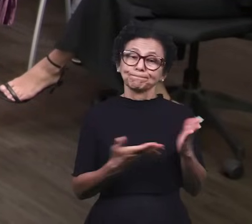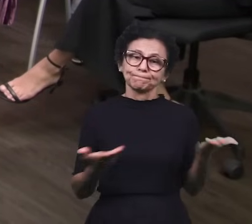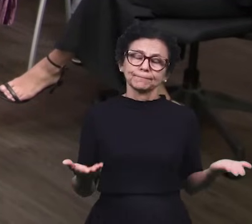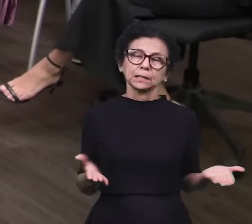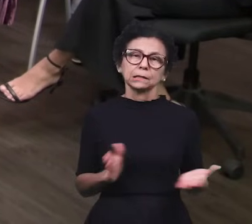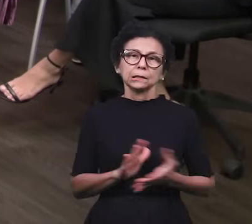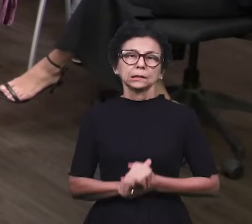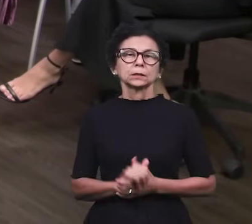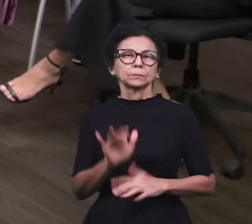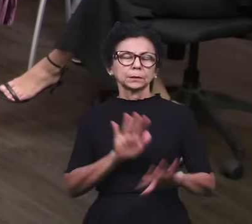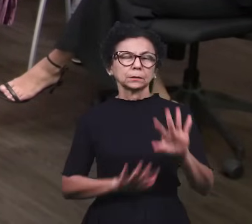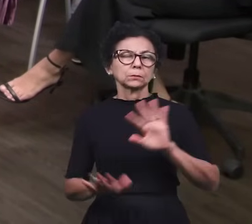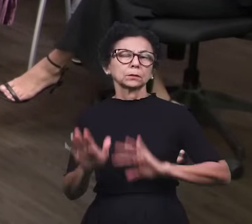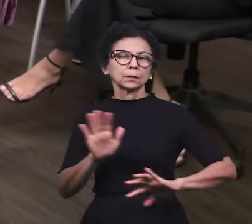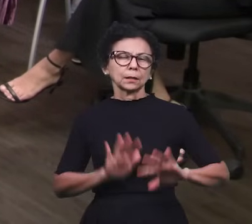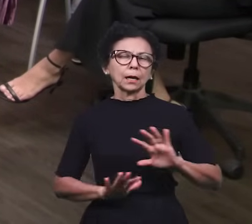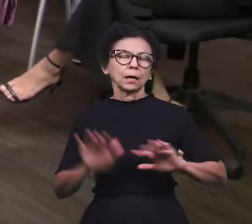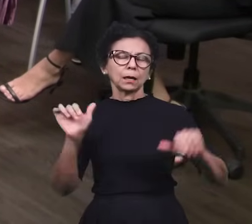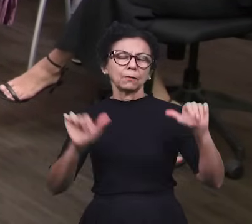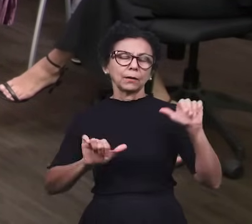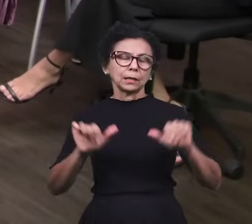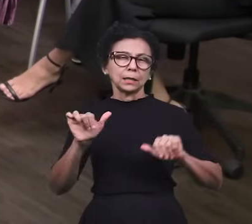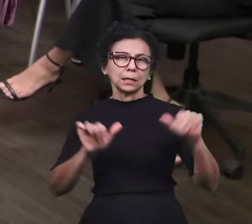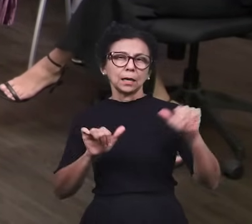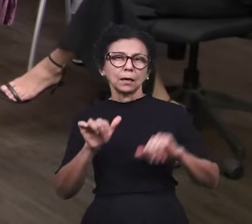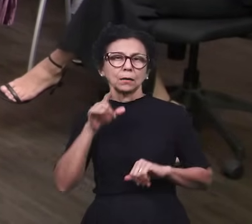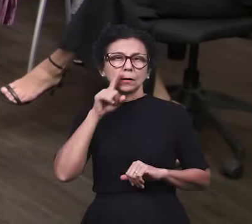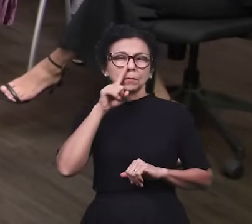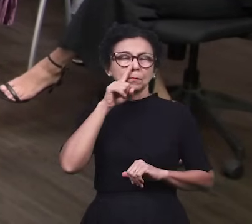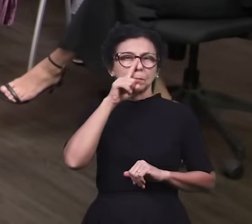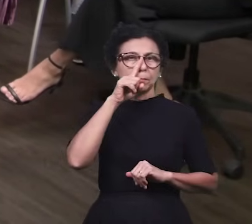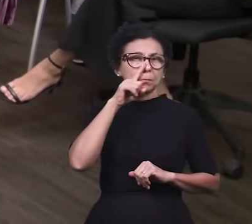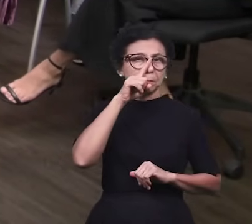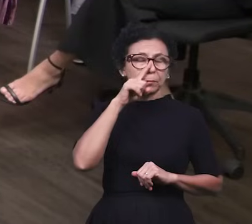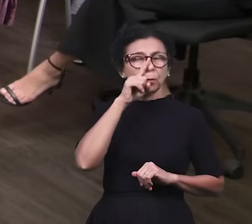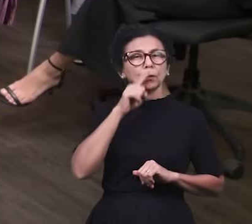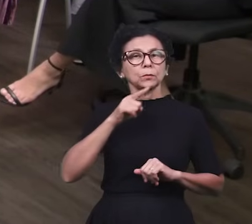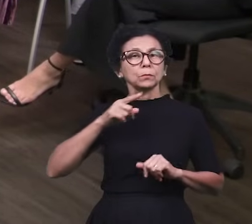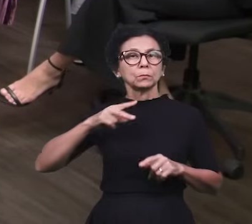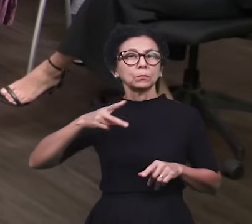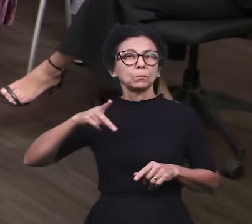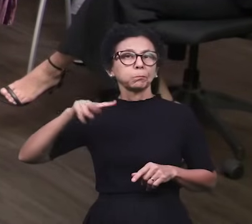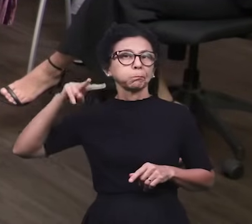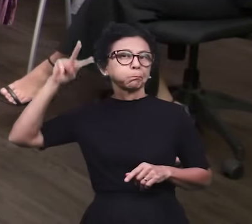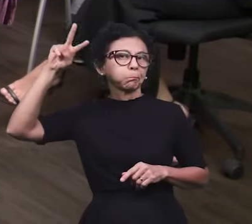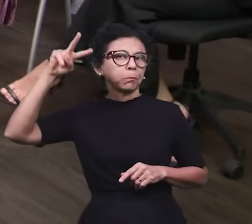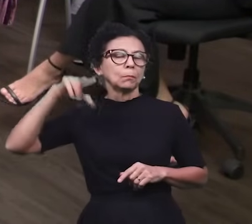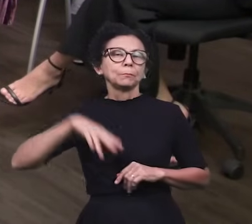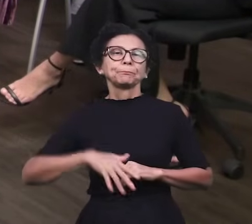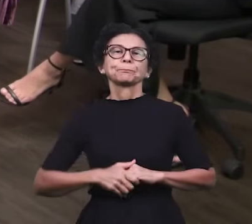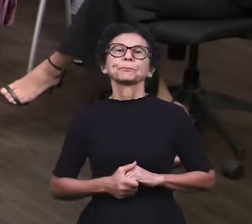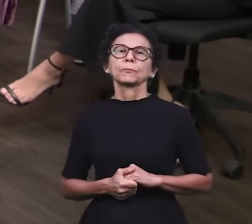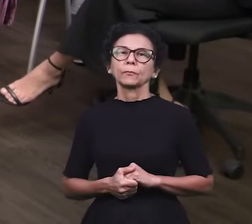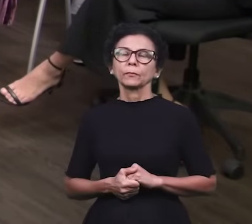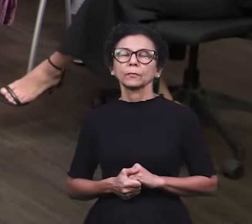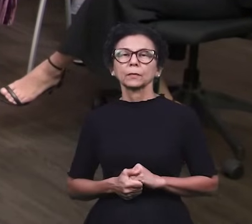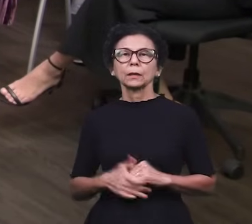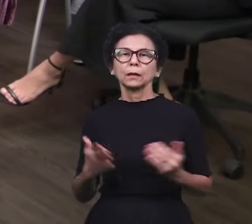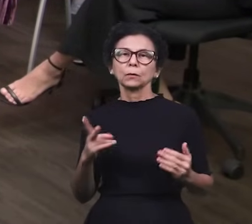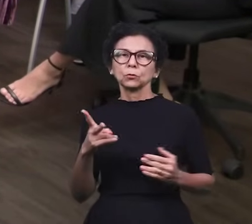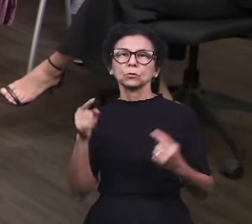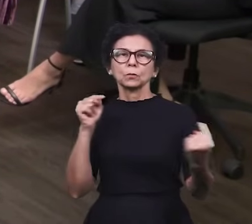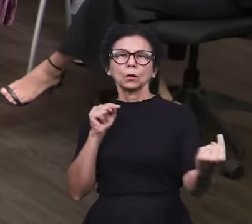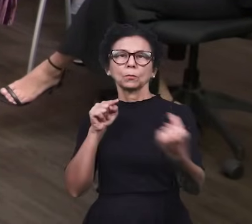acontecendo. Então, eu acho que esses são os cuidados que você tem que ter, analisar sempre o risco e o retorno, e principalmente tentar investir já com base nos